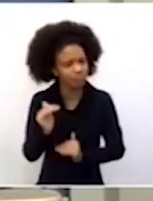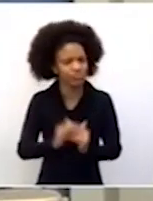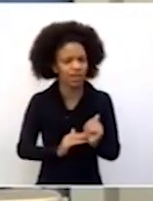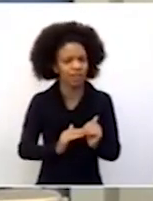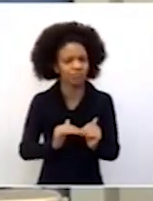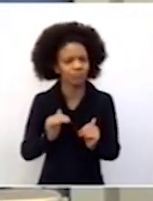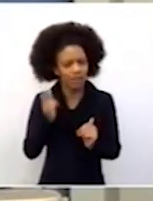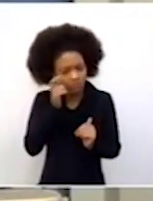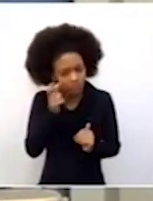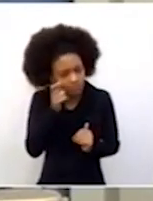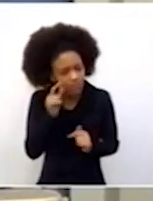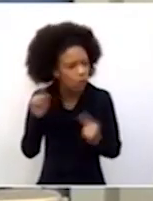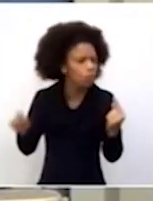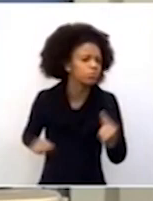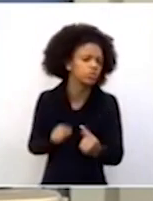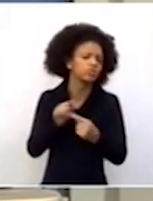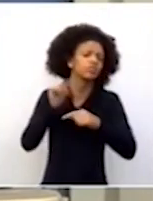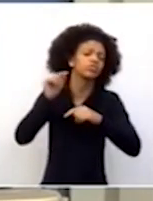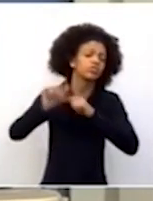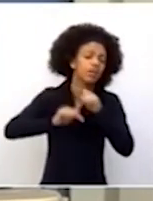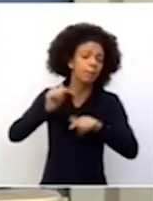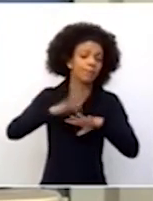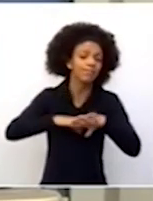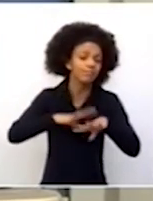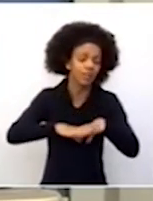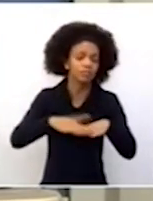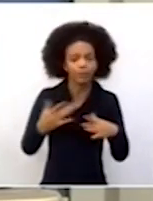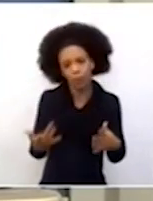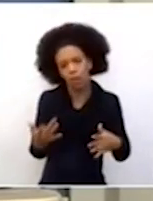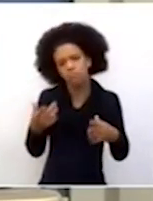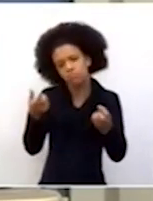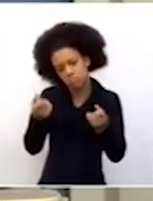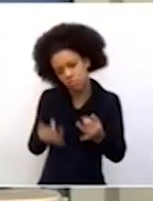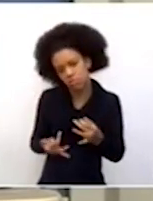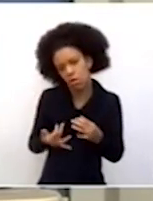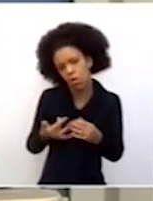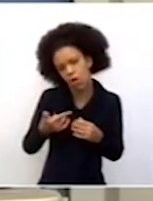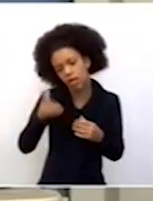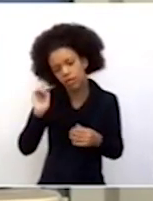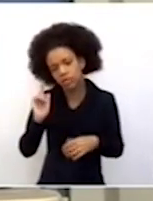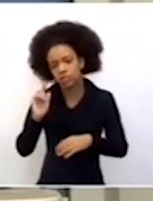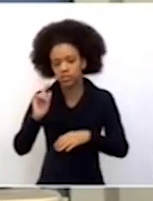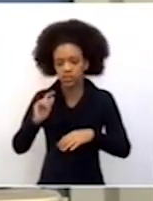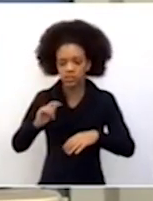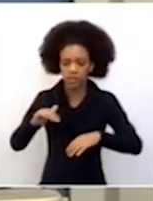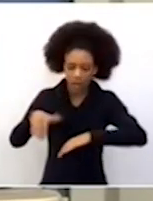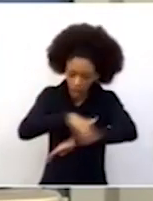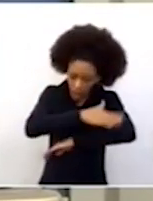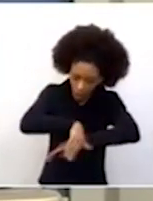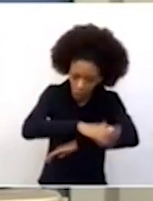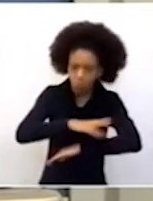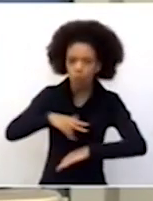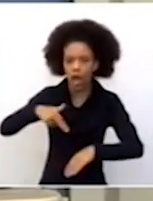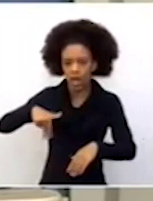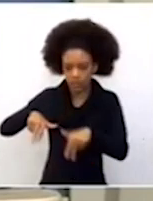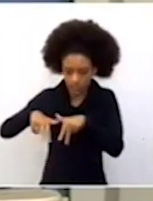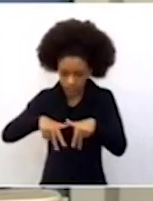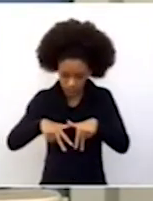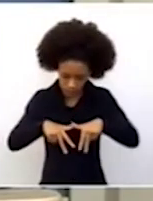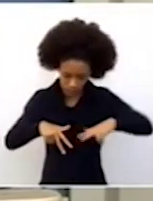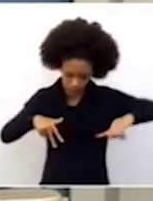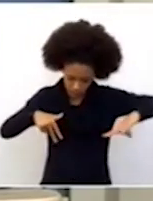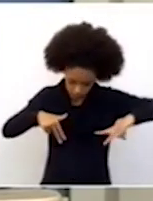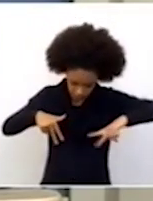intenções aí de estar trabalhando esse pensamento matemático que nem eu comentei, né? A criança atravessando a rua com o pai, né? Aí ele vai desenvolver aquele pensamento